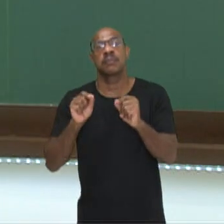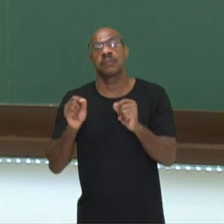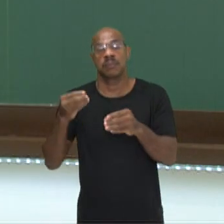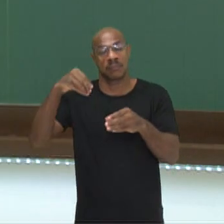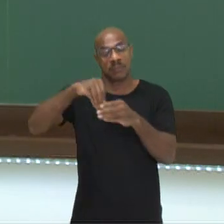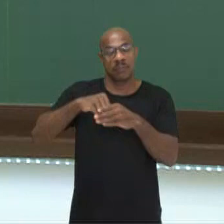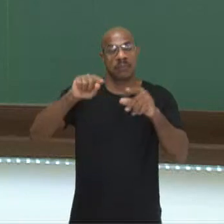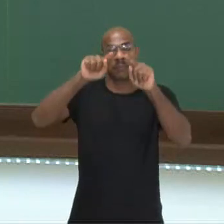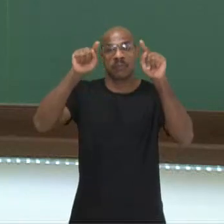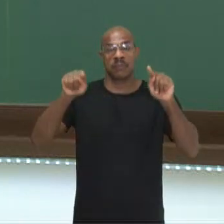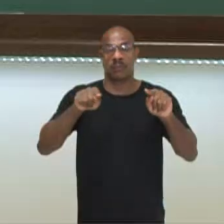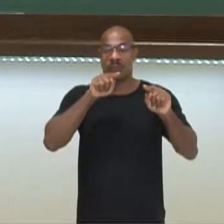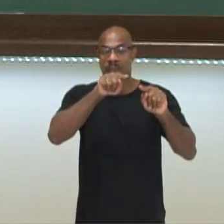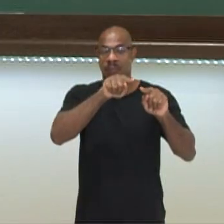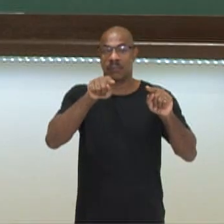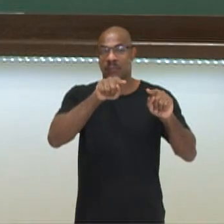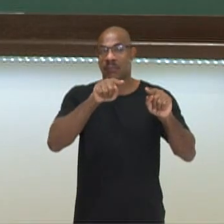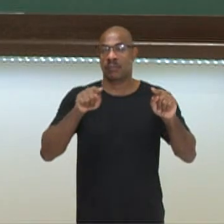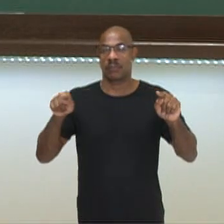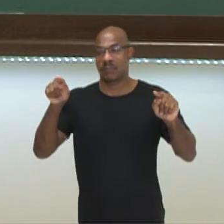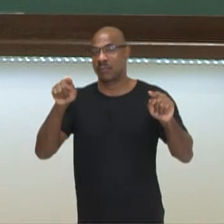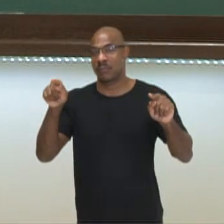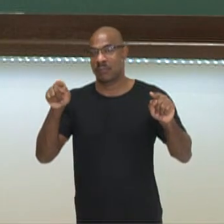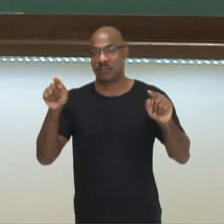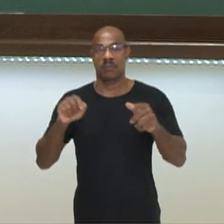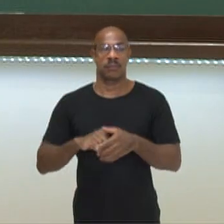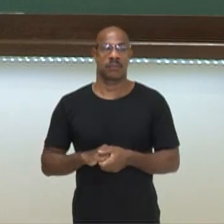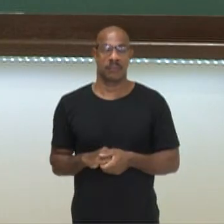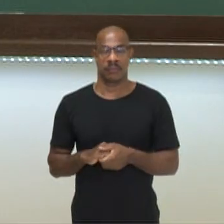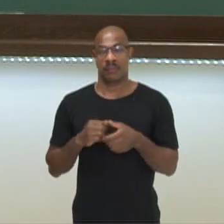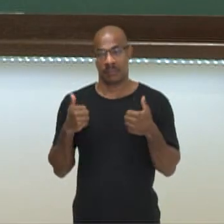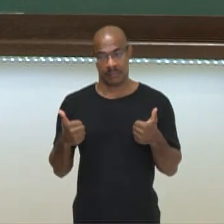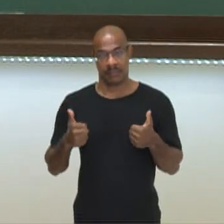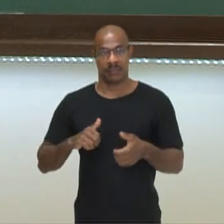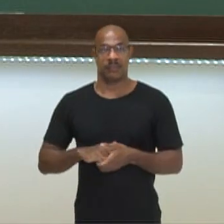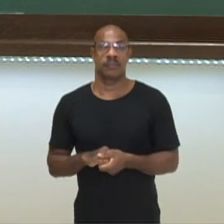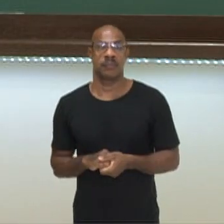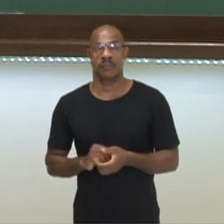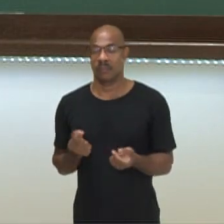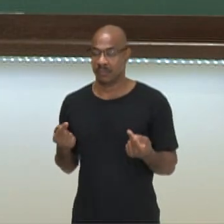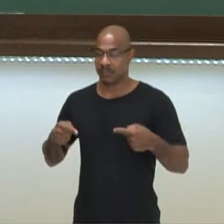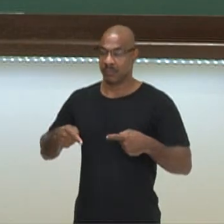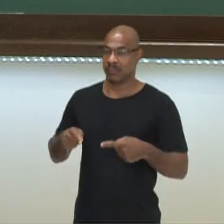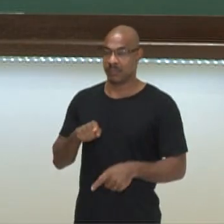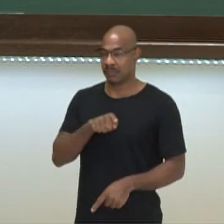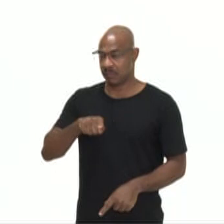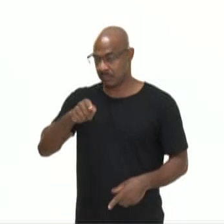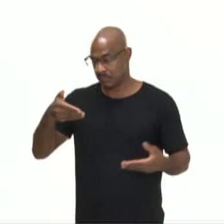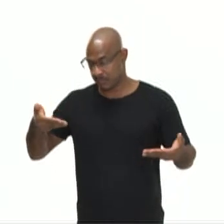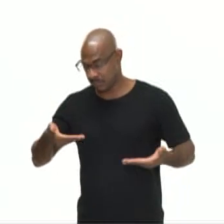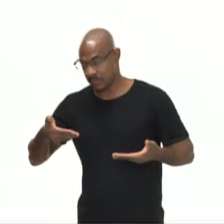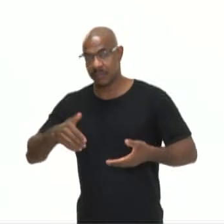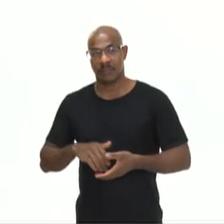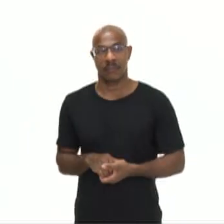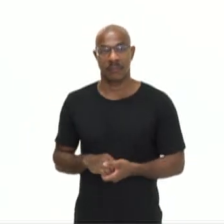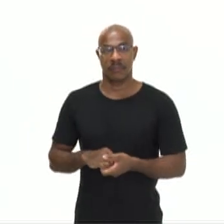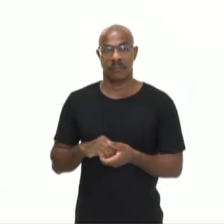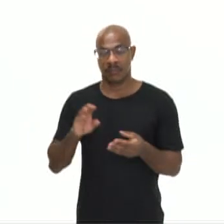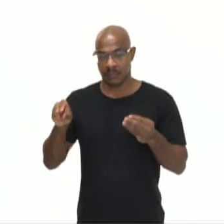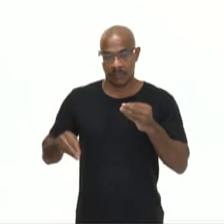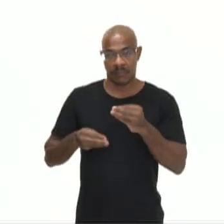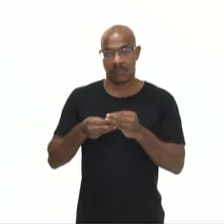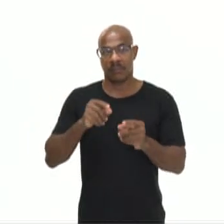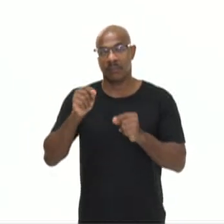está dentro dos parênteses, certo? Desafiando vocês, insira